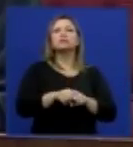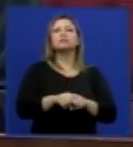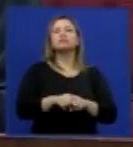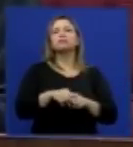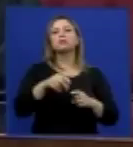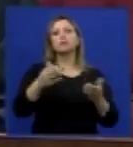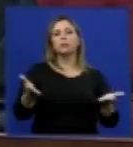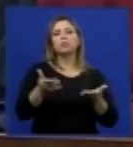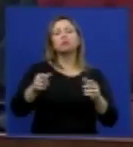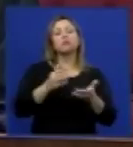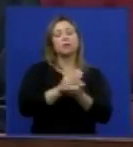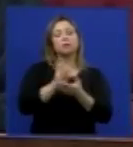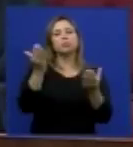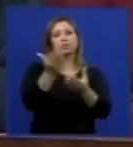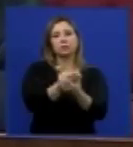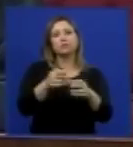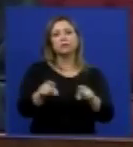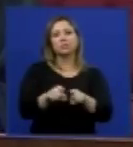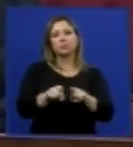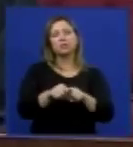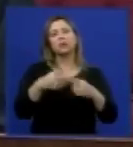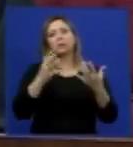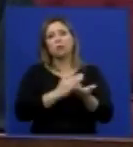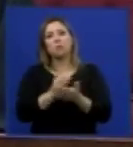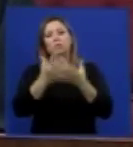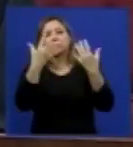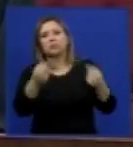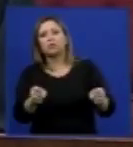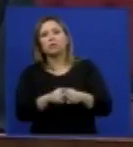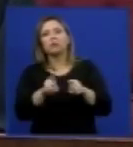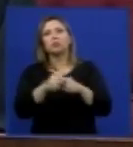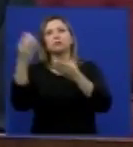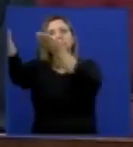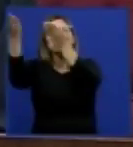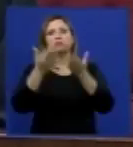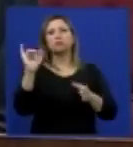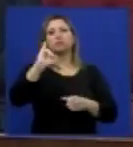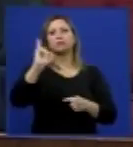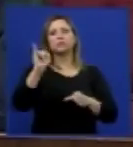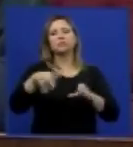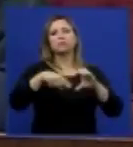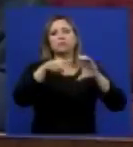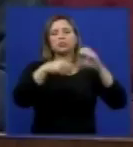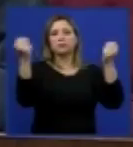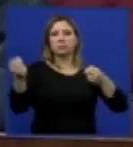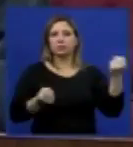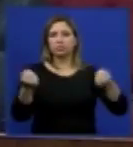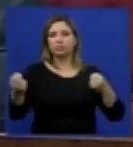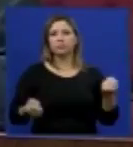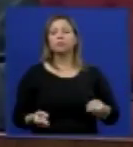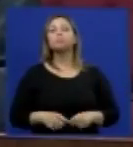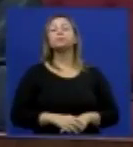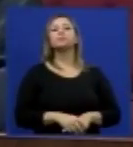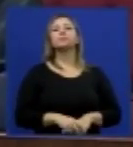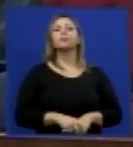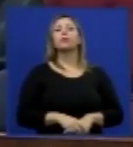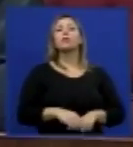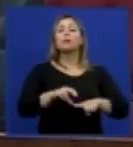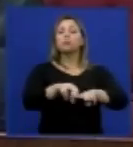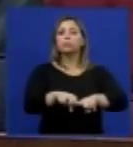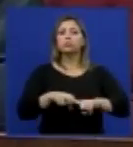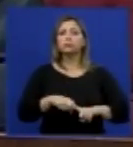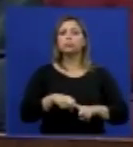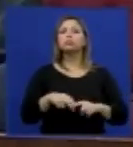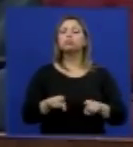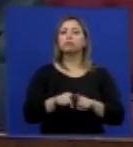como está no pedido inicial, que tenham permitido estas importações. E, por outro lado, em razão disto, e